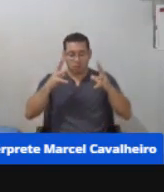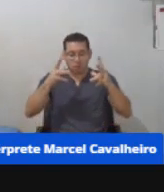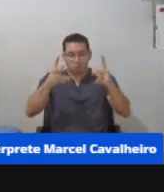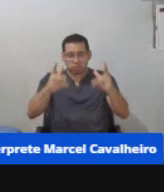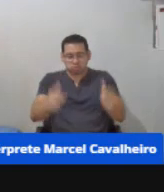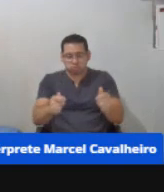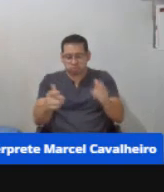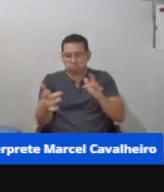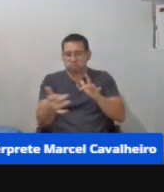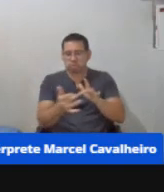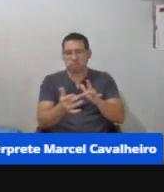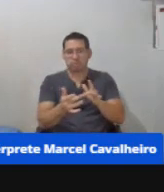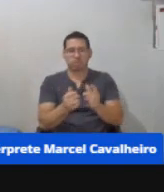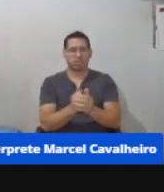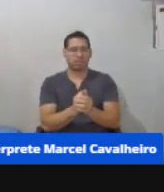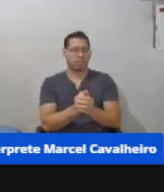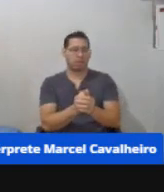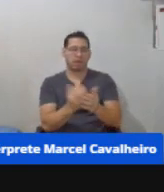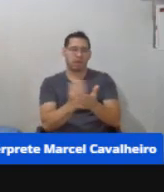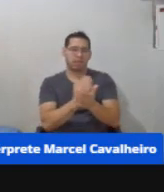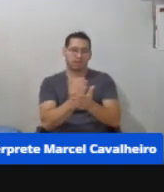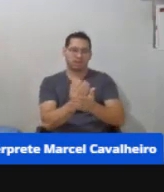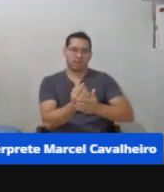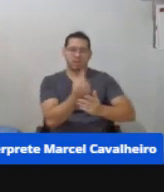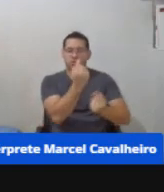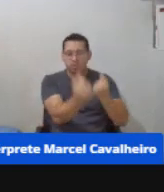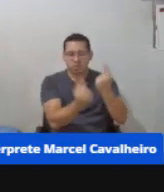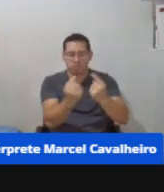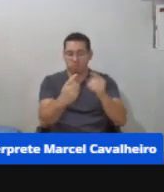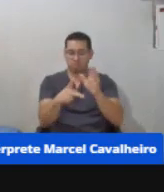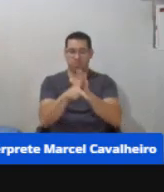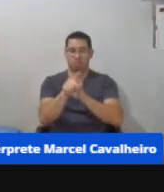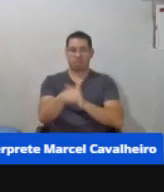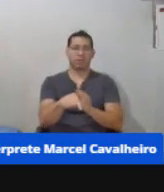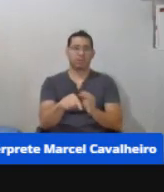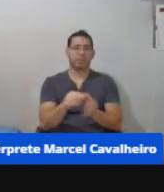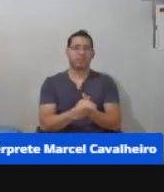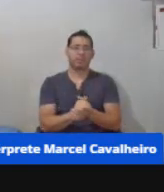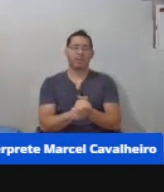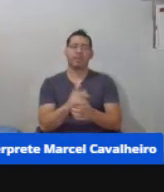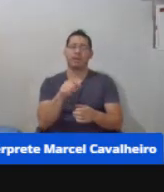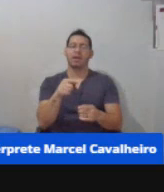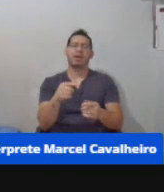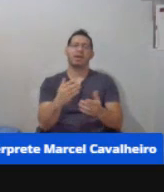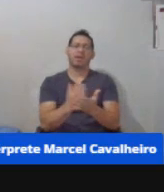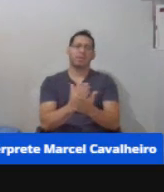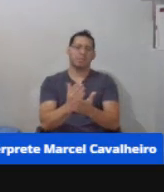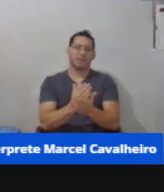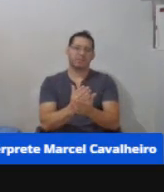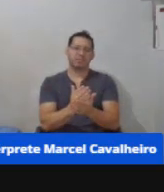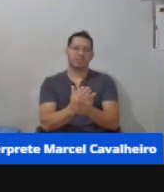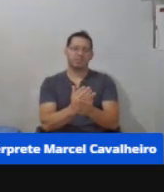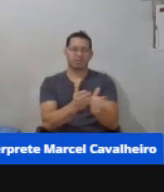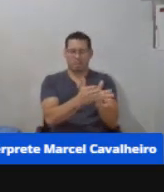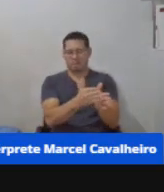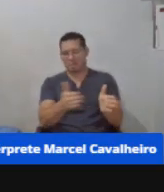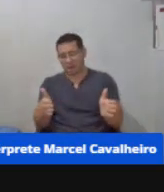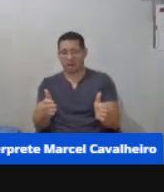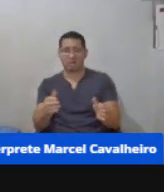como itens inéditos foi em virtude do prazo e complexidade que seria esse